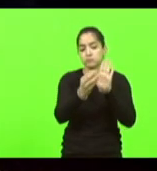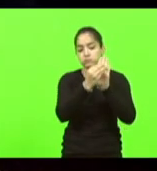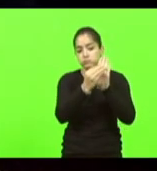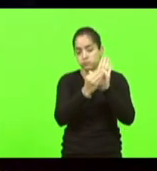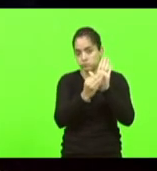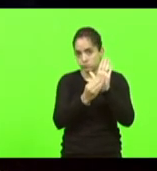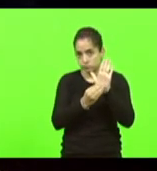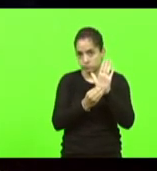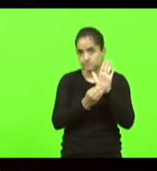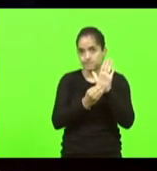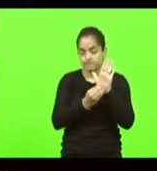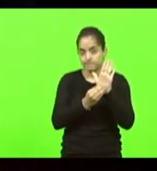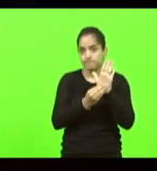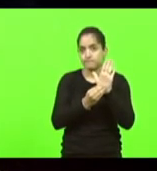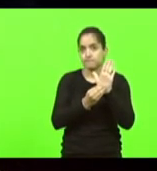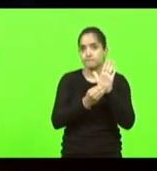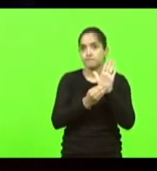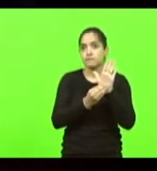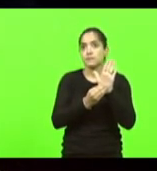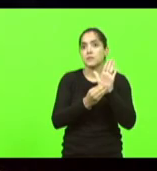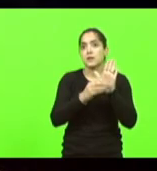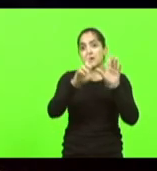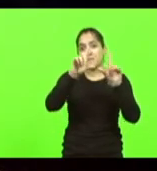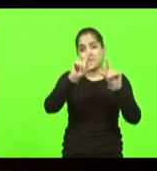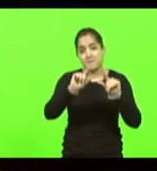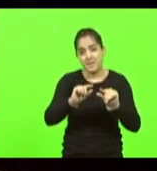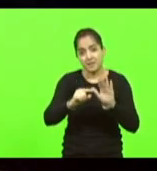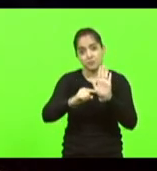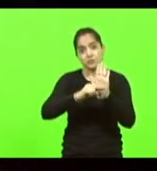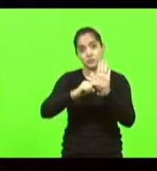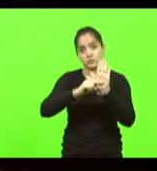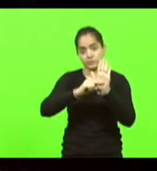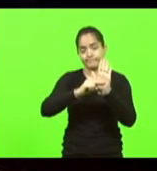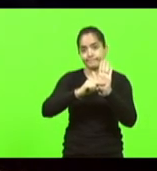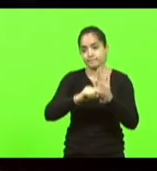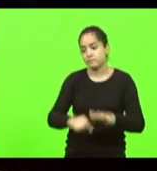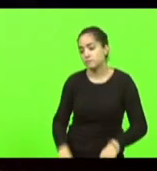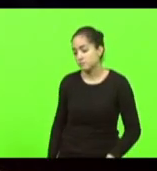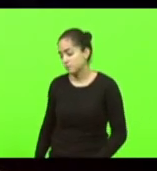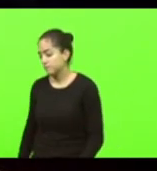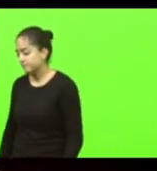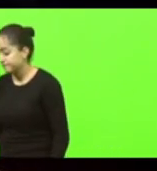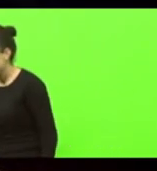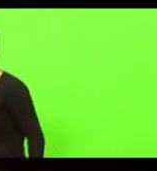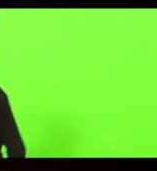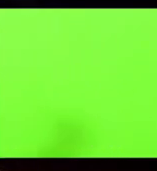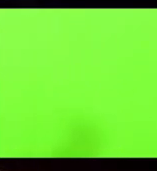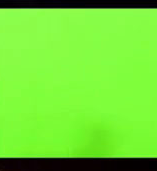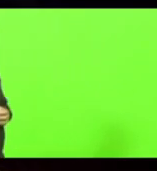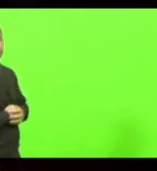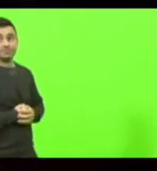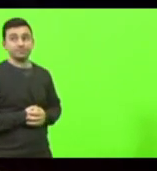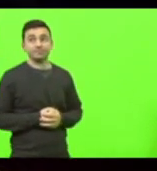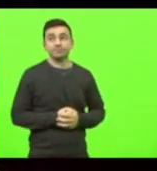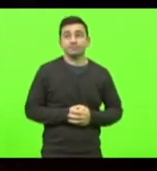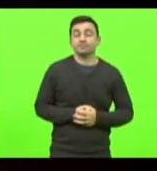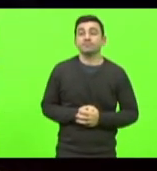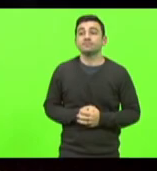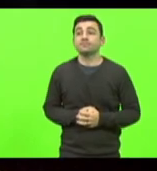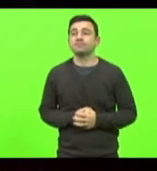para poder tornar menos deficitária a Previdência de Santa Catarina baseado nisso E também